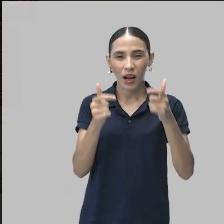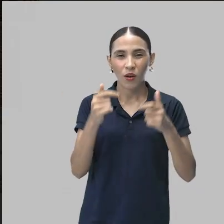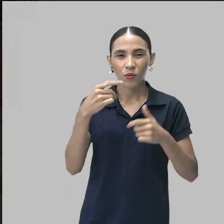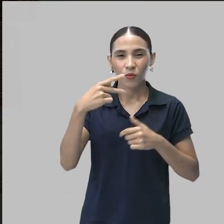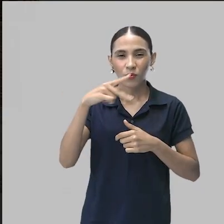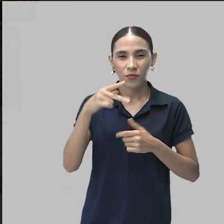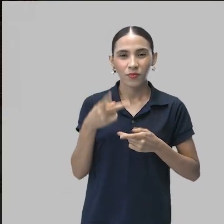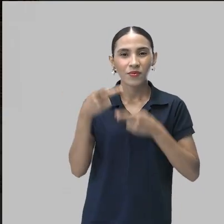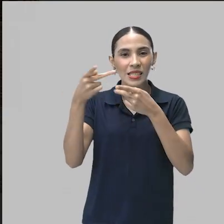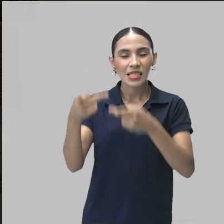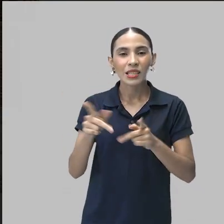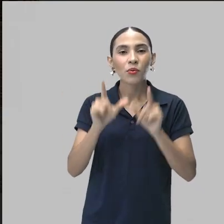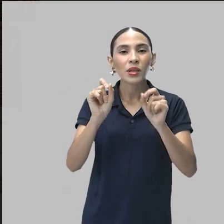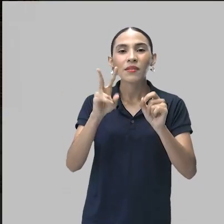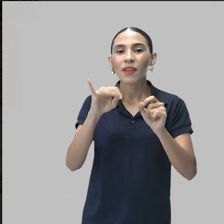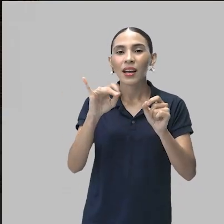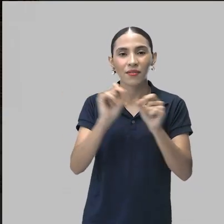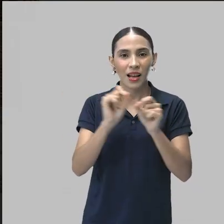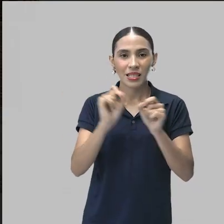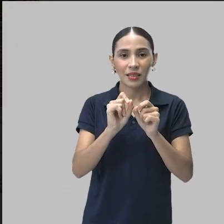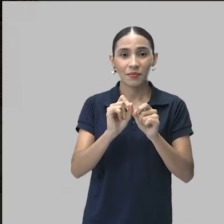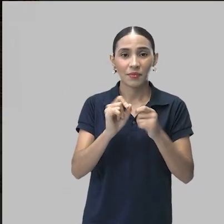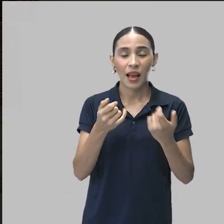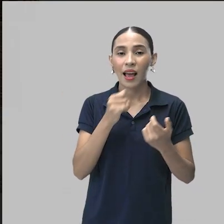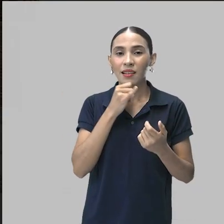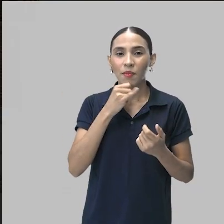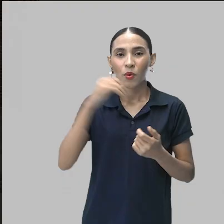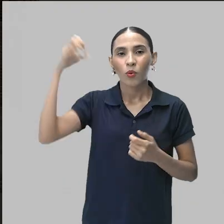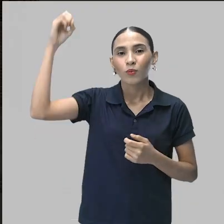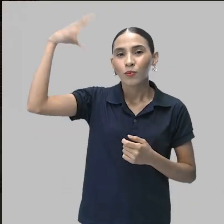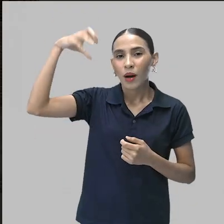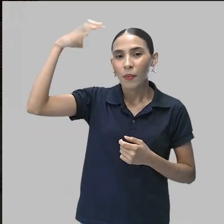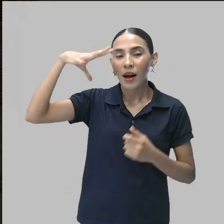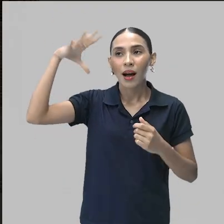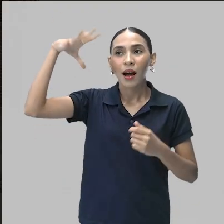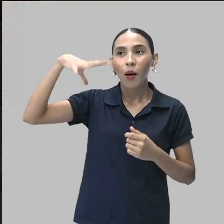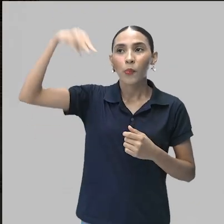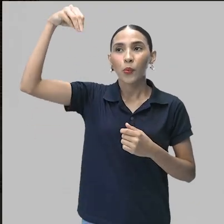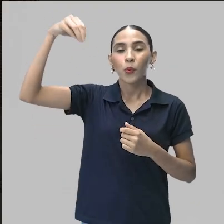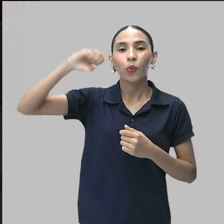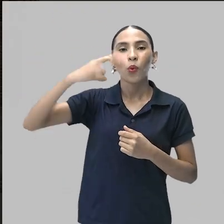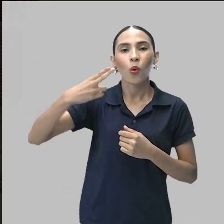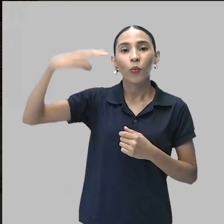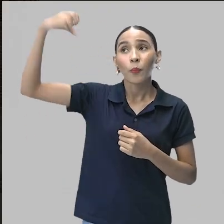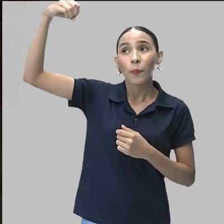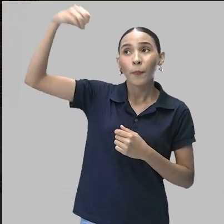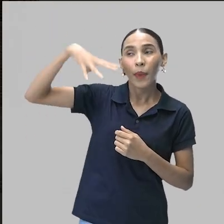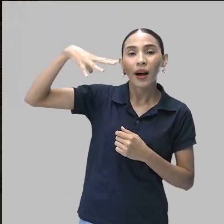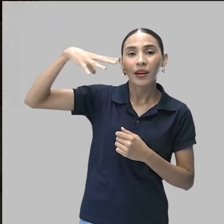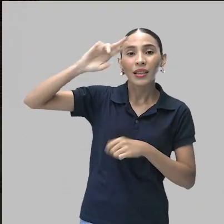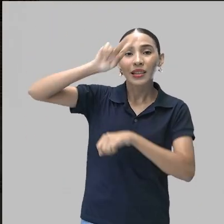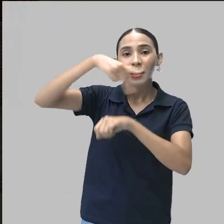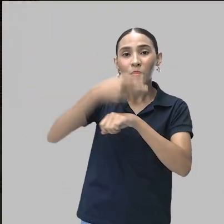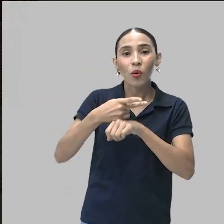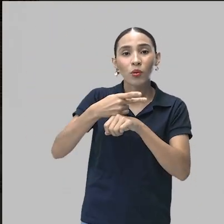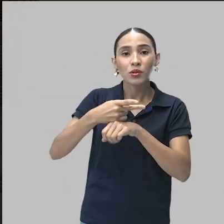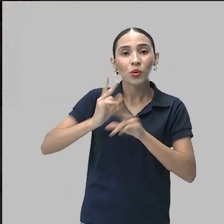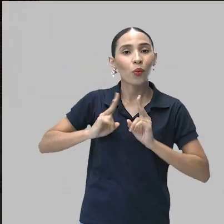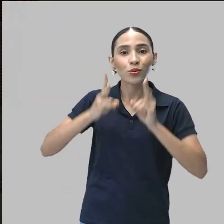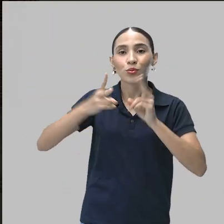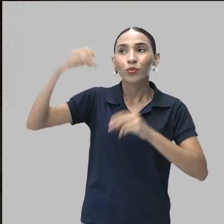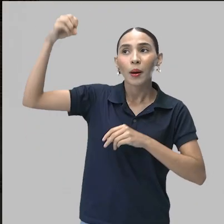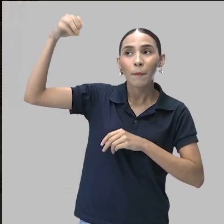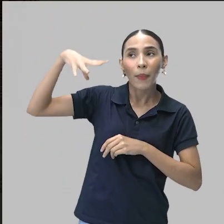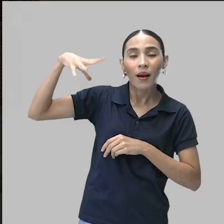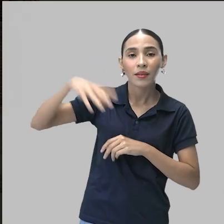ambientes, o que vocês fazem? Vocês deixam as luzes apagadas ou vocês acendem a luz e deixam ela